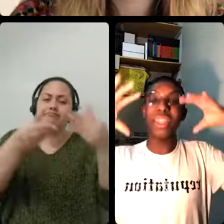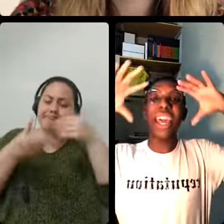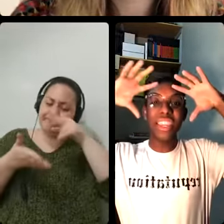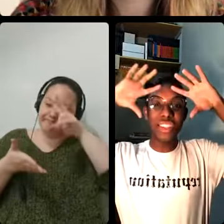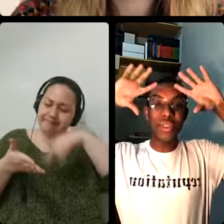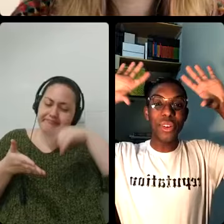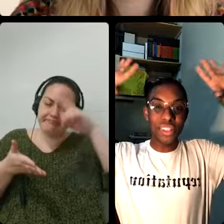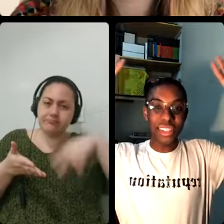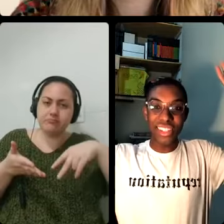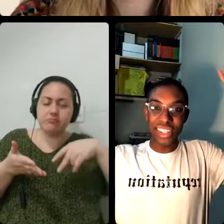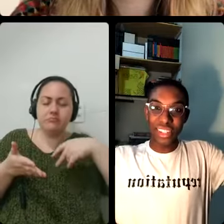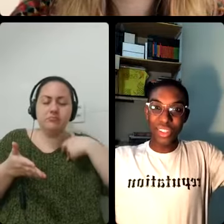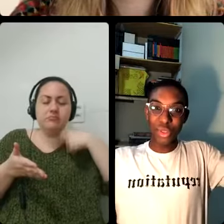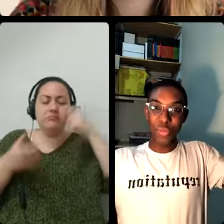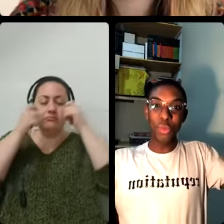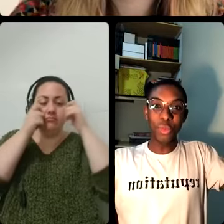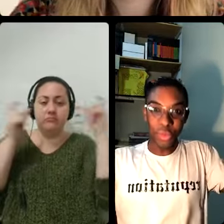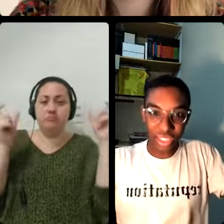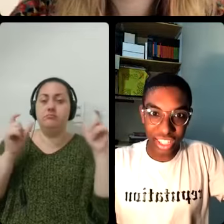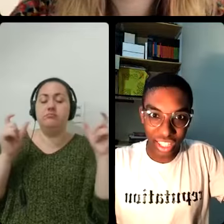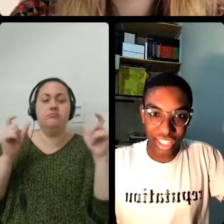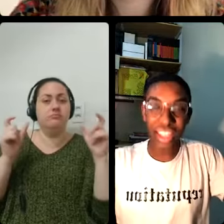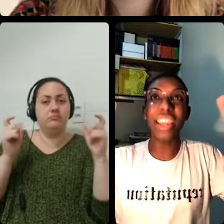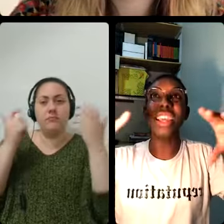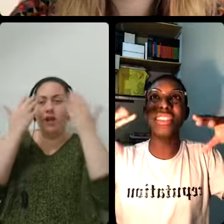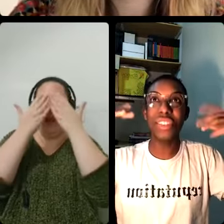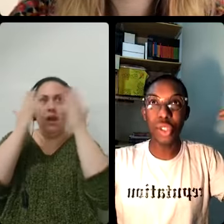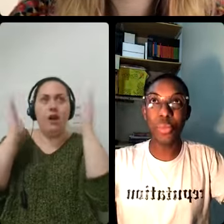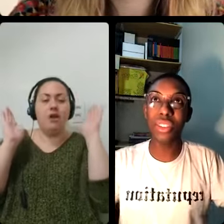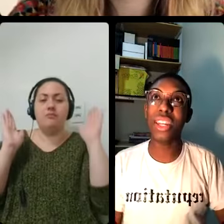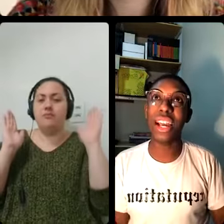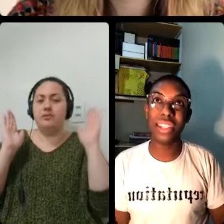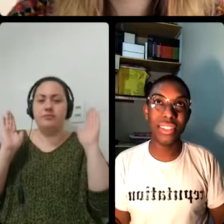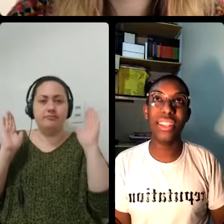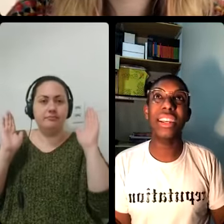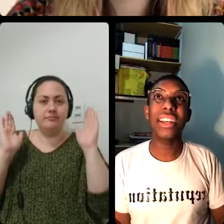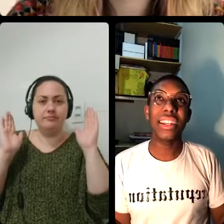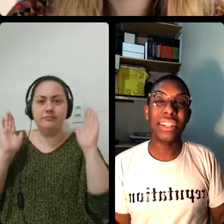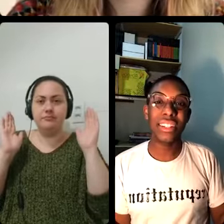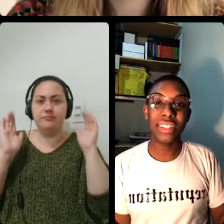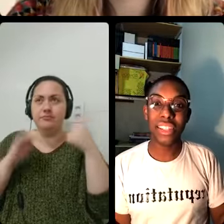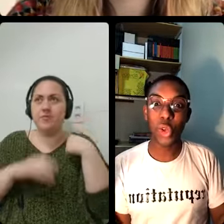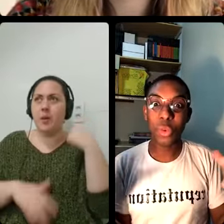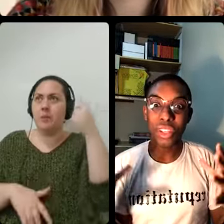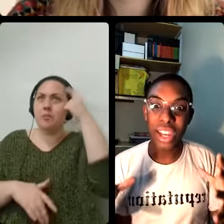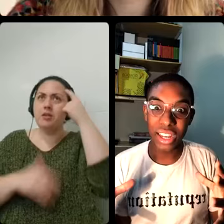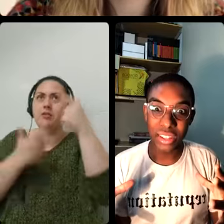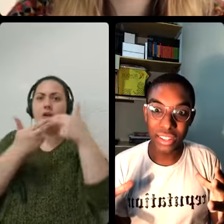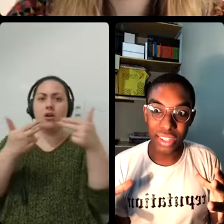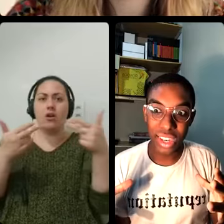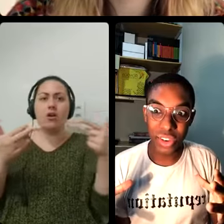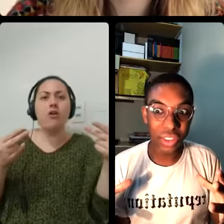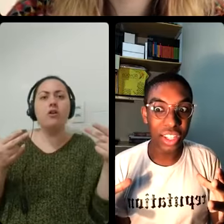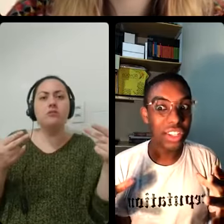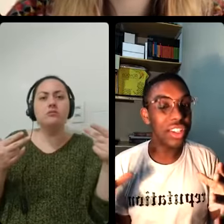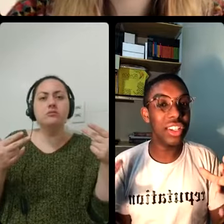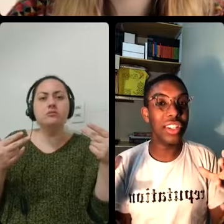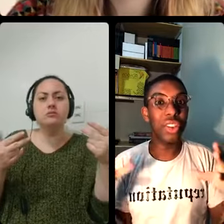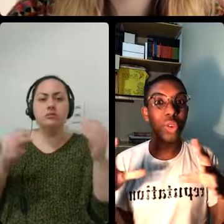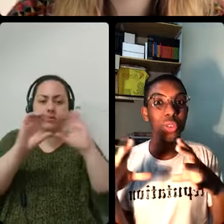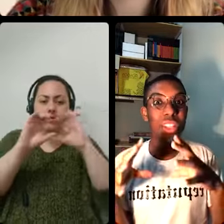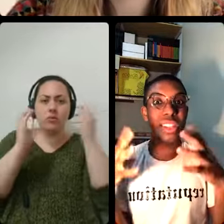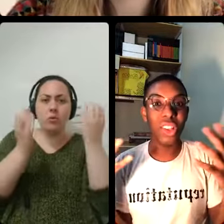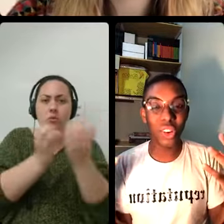me abriu um leque de coisas assim do mundo que existe por trás das comunidades, e aí eu